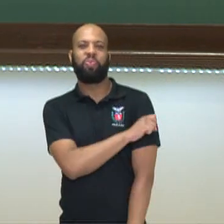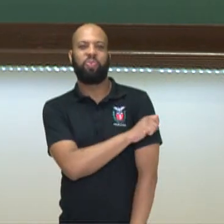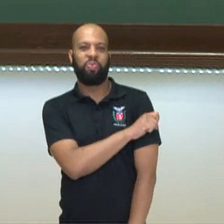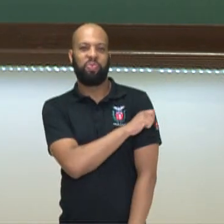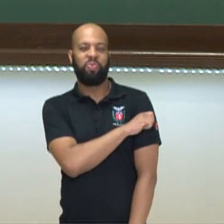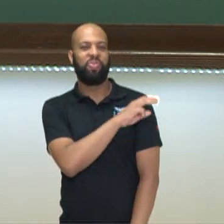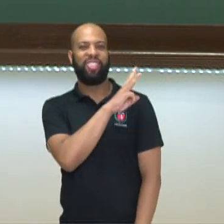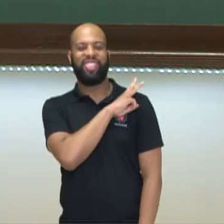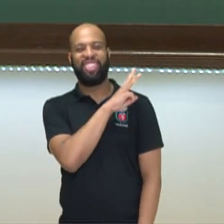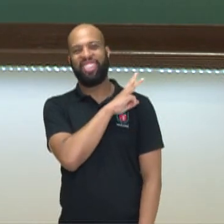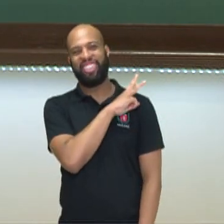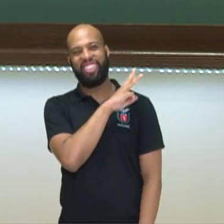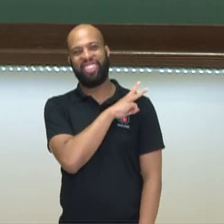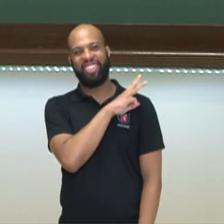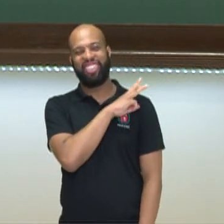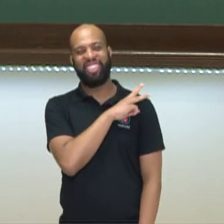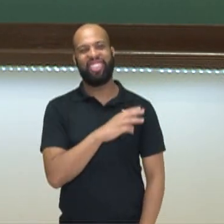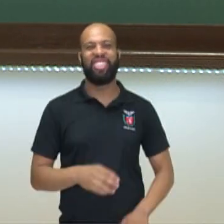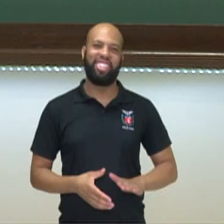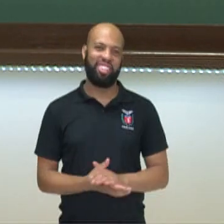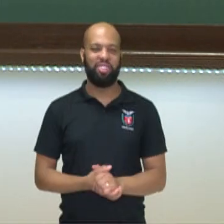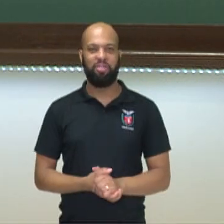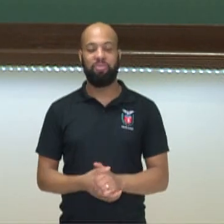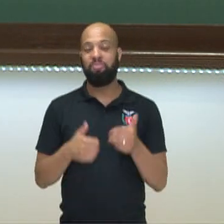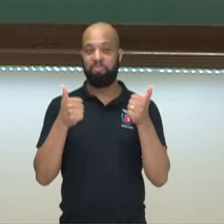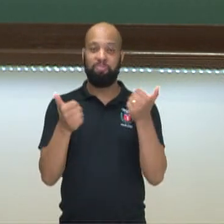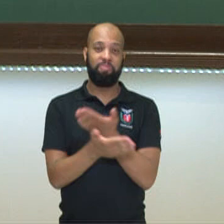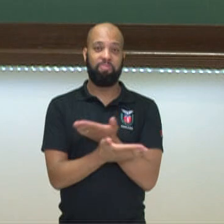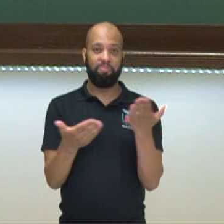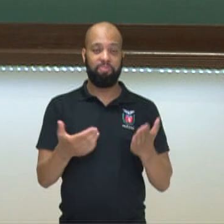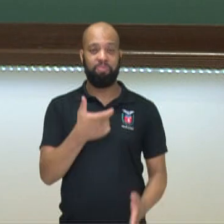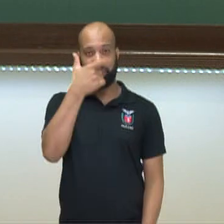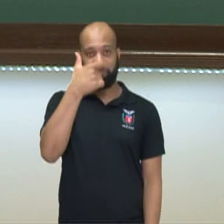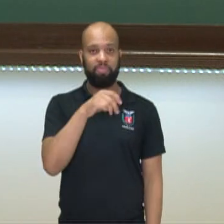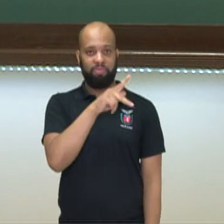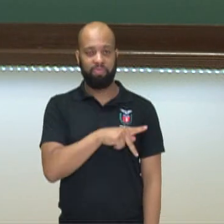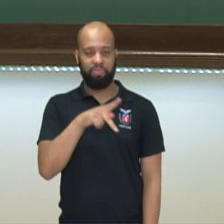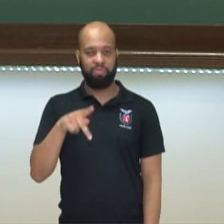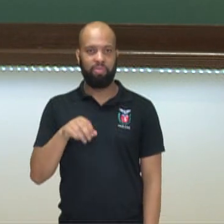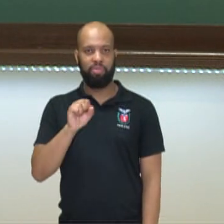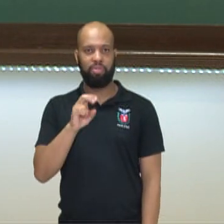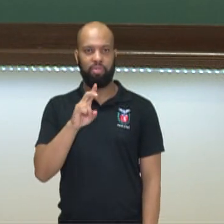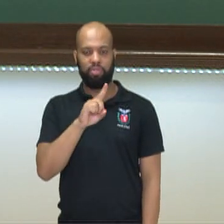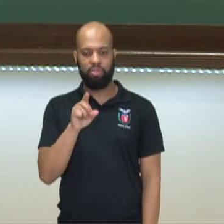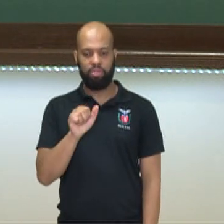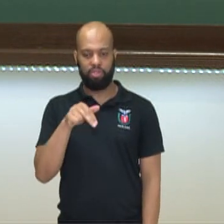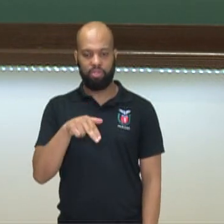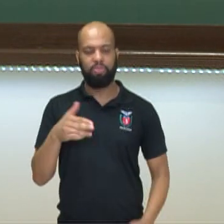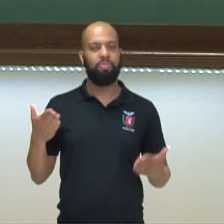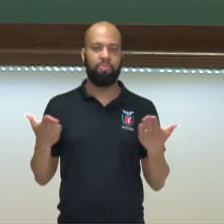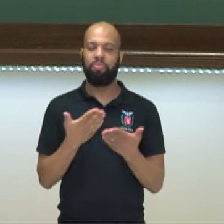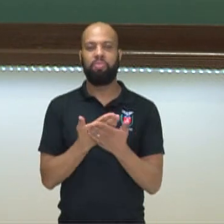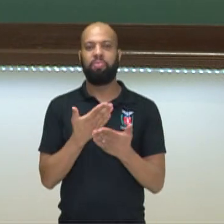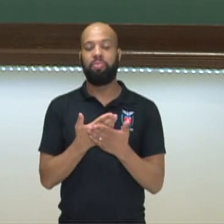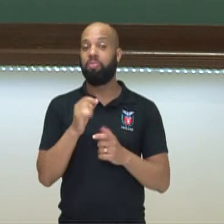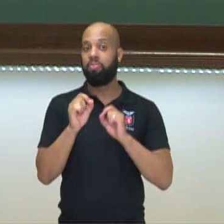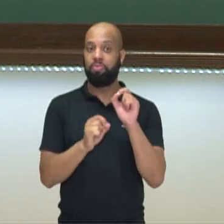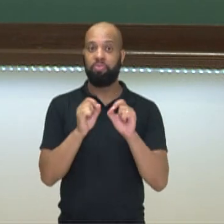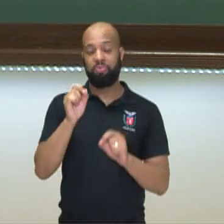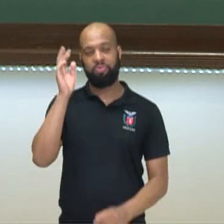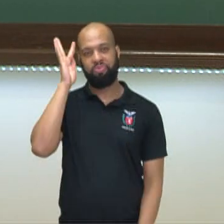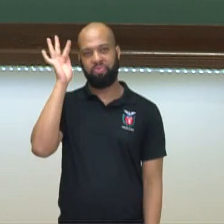estudantes da terceira série do ensino médio, tudo bom? Eu sou a professora Suzana dos Anjos e essa é mais uma aula